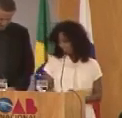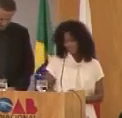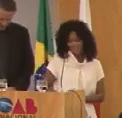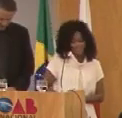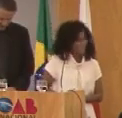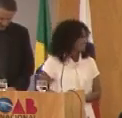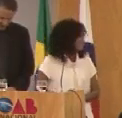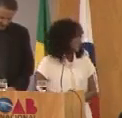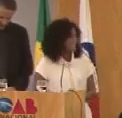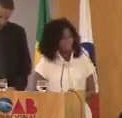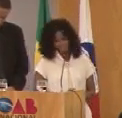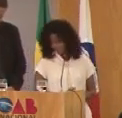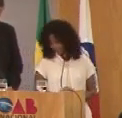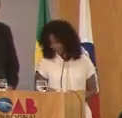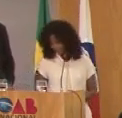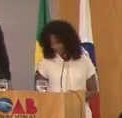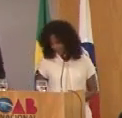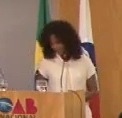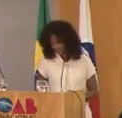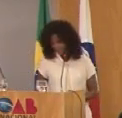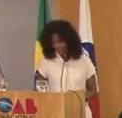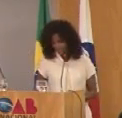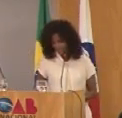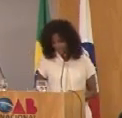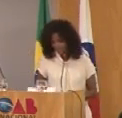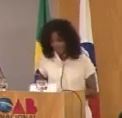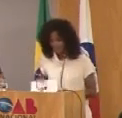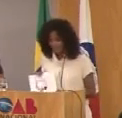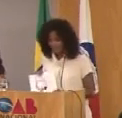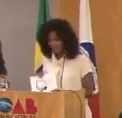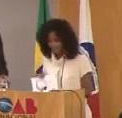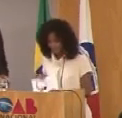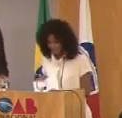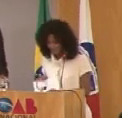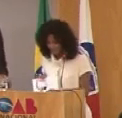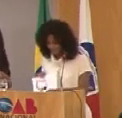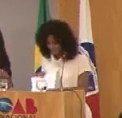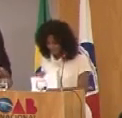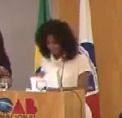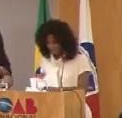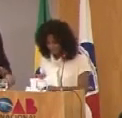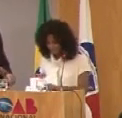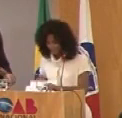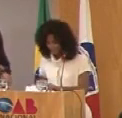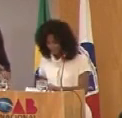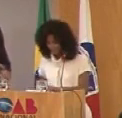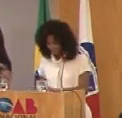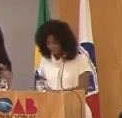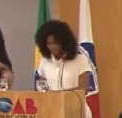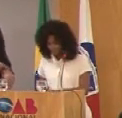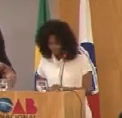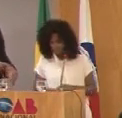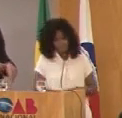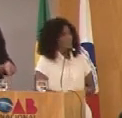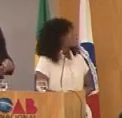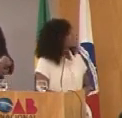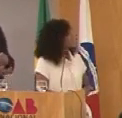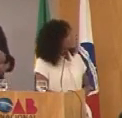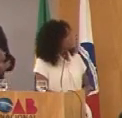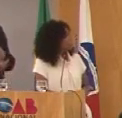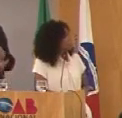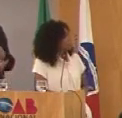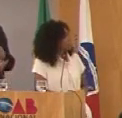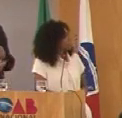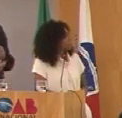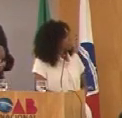setores da sociedade civil, aqui convidados pela Comissão Arnes e OAB, para a instalação da Mesa